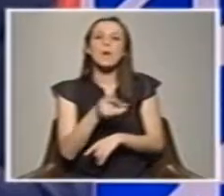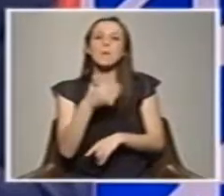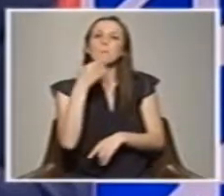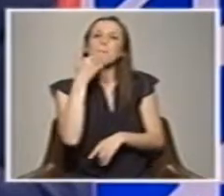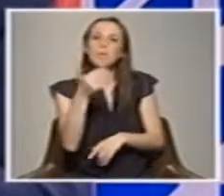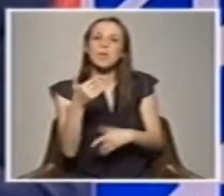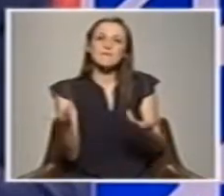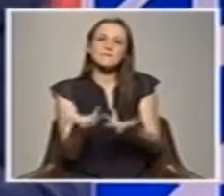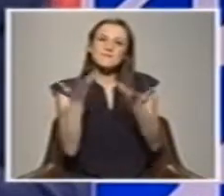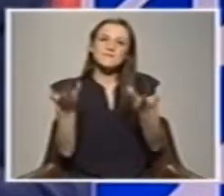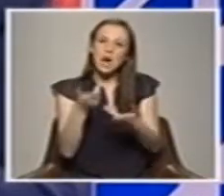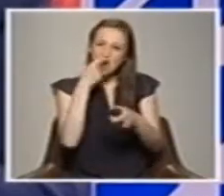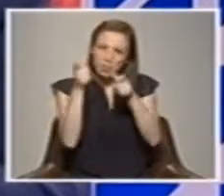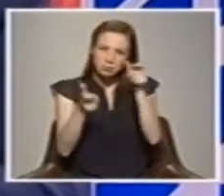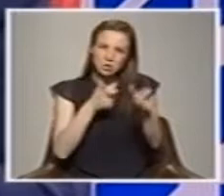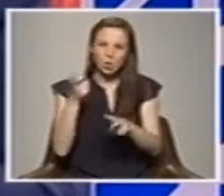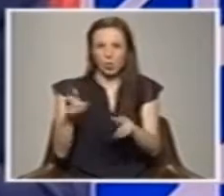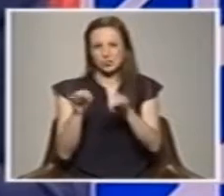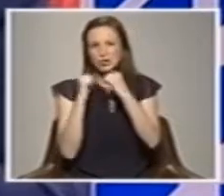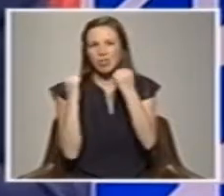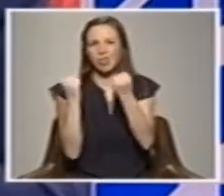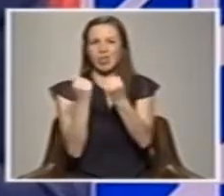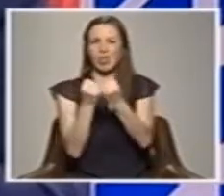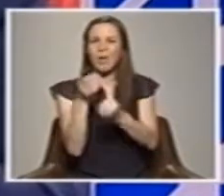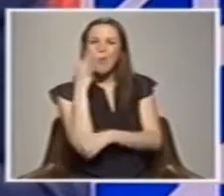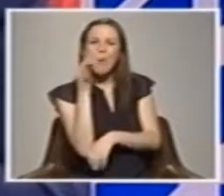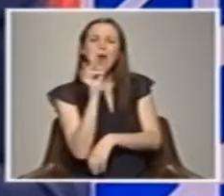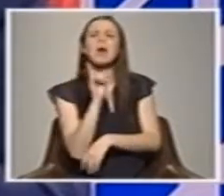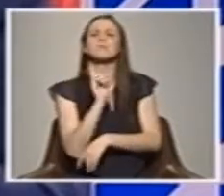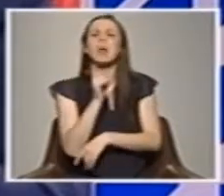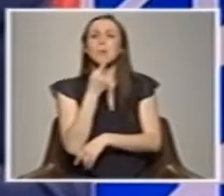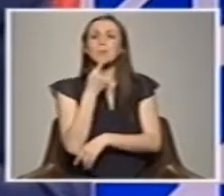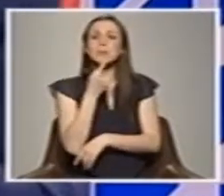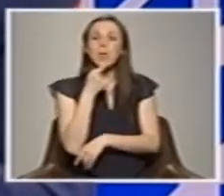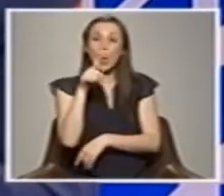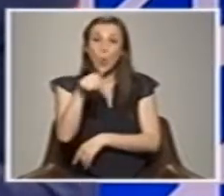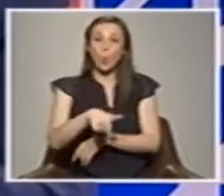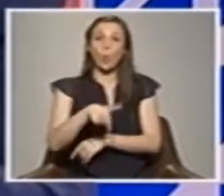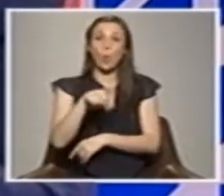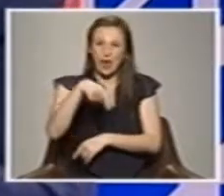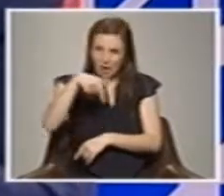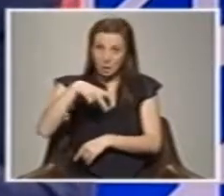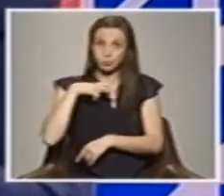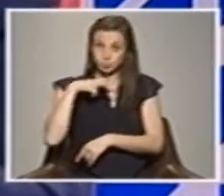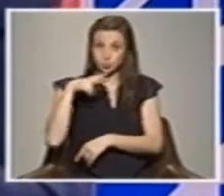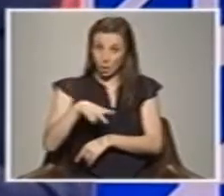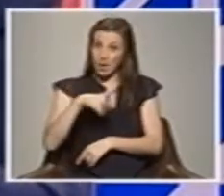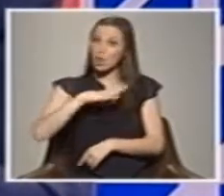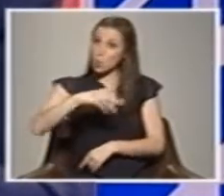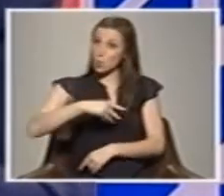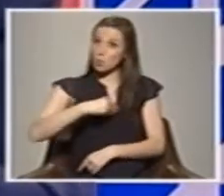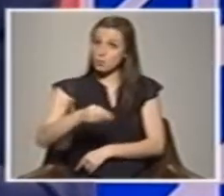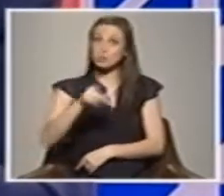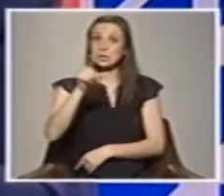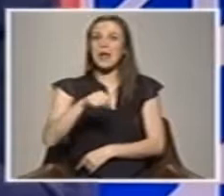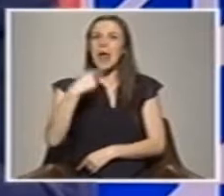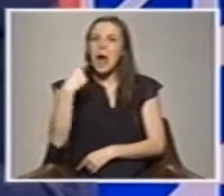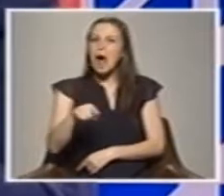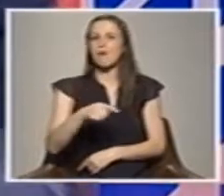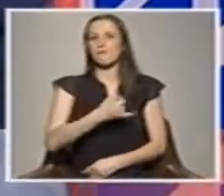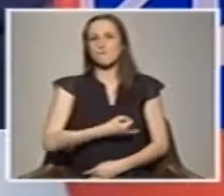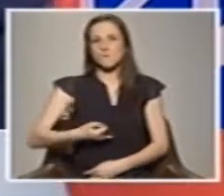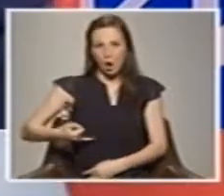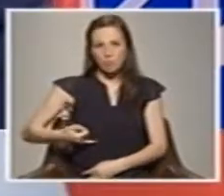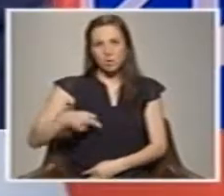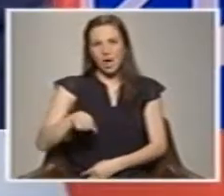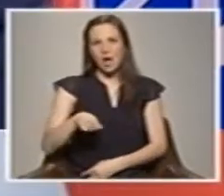que todos temos, de tentar perceber que hoje existe em Portugal e no mundo fome,